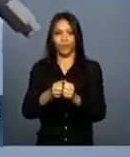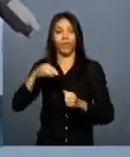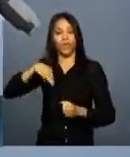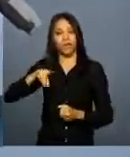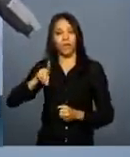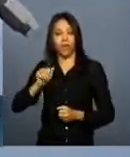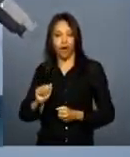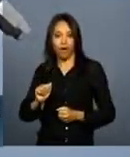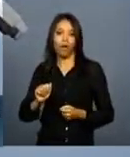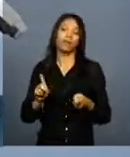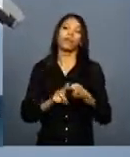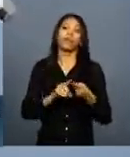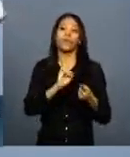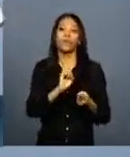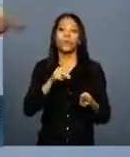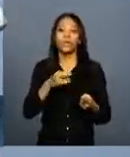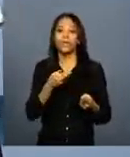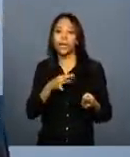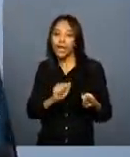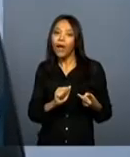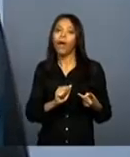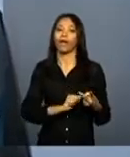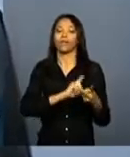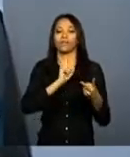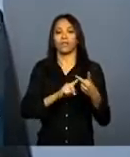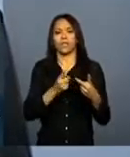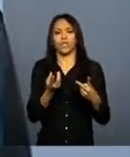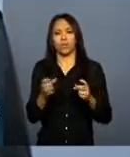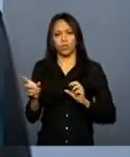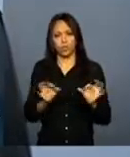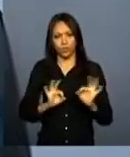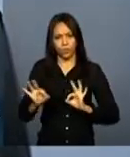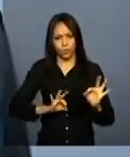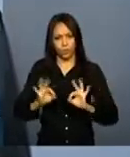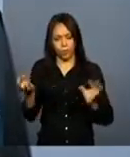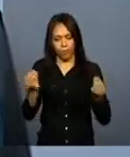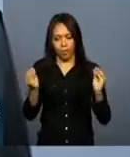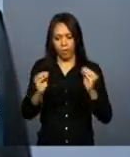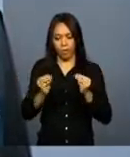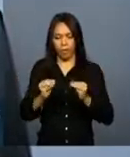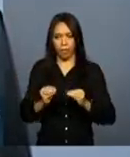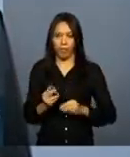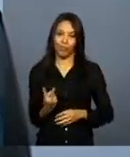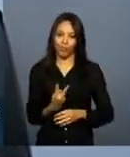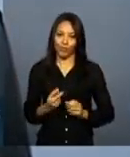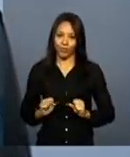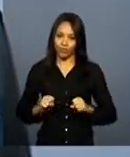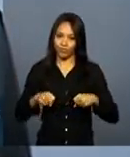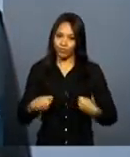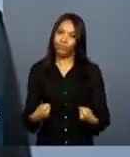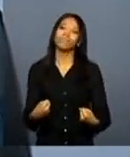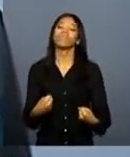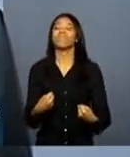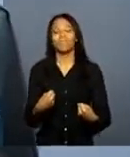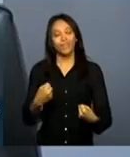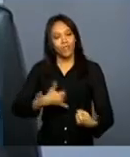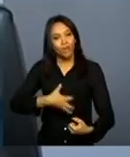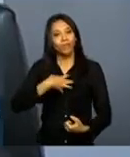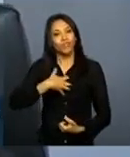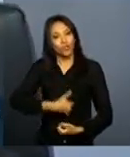nós trabalhamos junto com o INCRA, estamos construindo uma agenda diferenciada em assentamentos. É um orgulho poder fazer parte